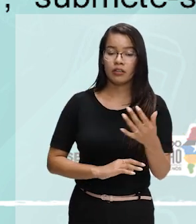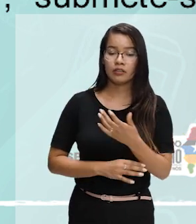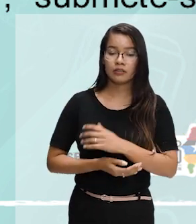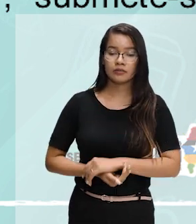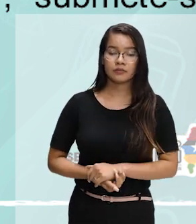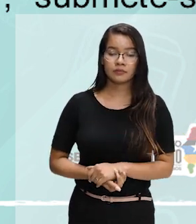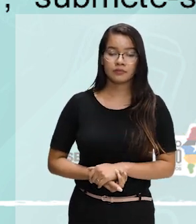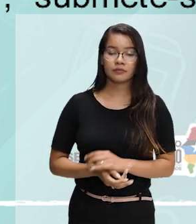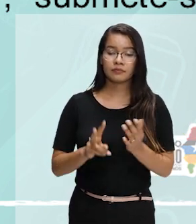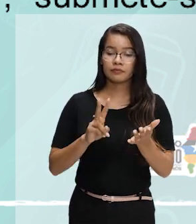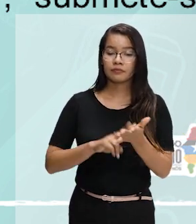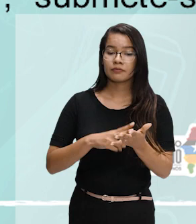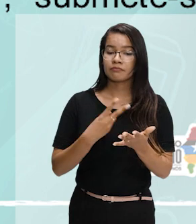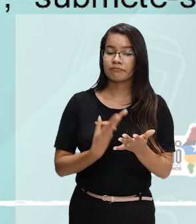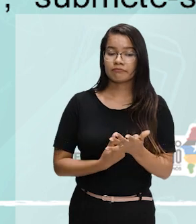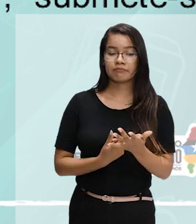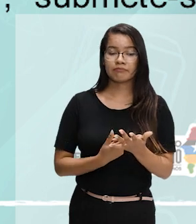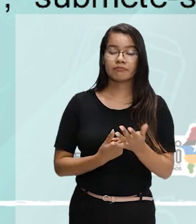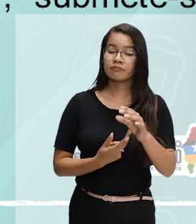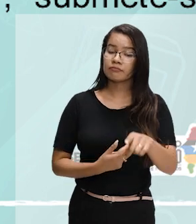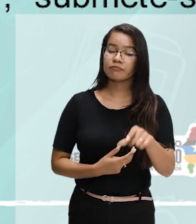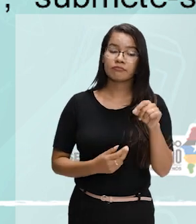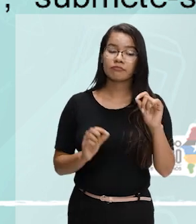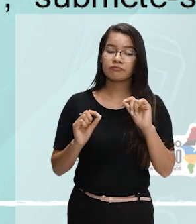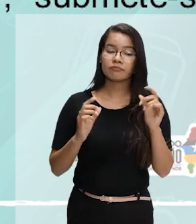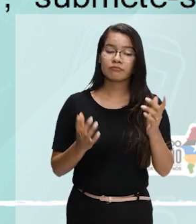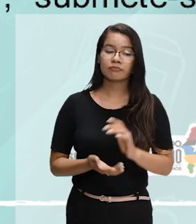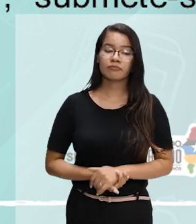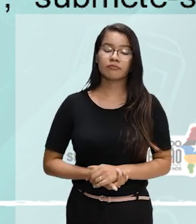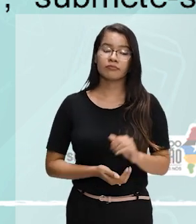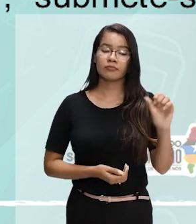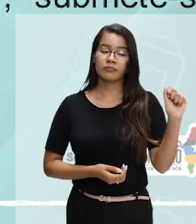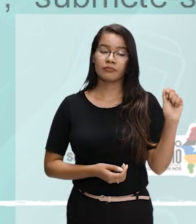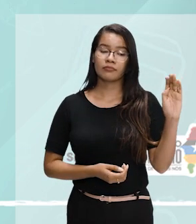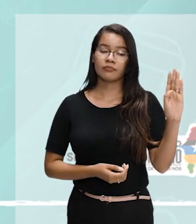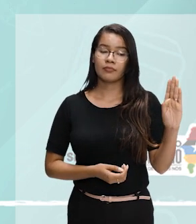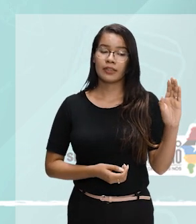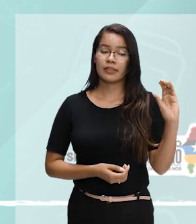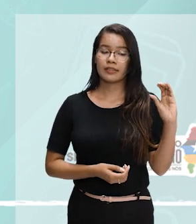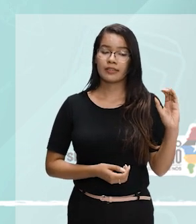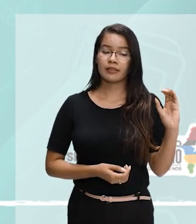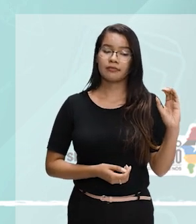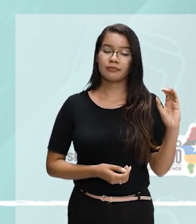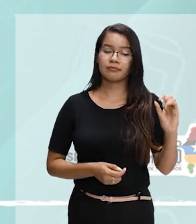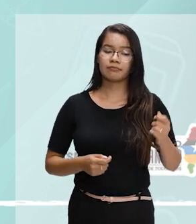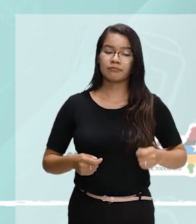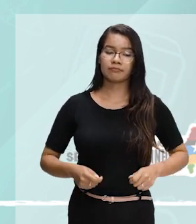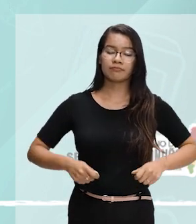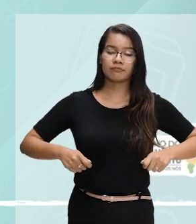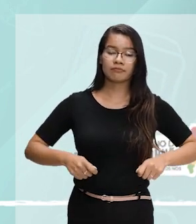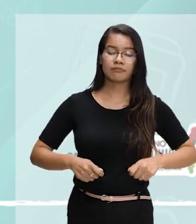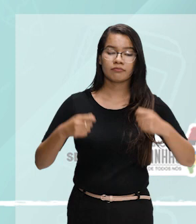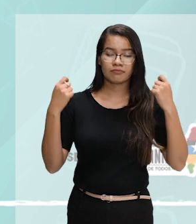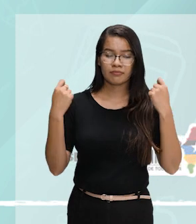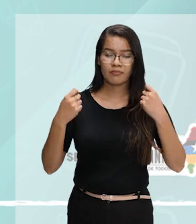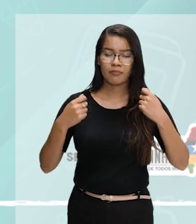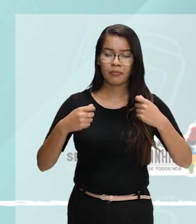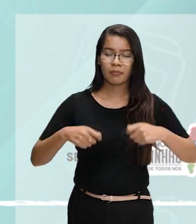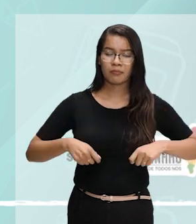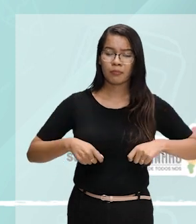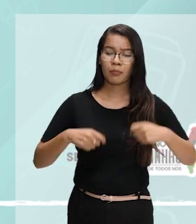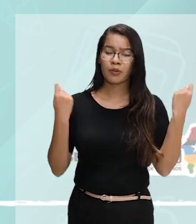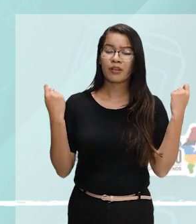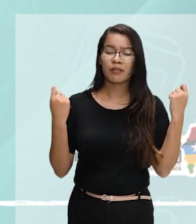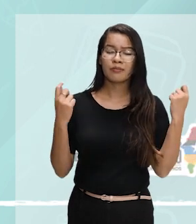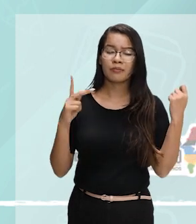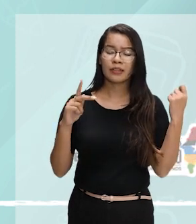da mulher que, por amor, submete-se a intensos sacrifícios, a impossibilidade de Peri habitar a cidade entre